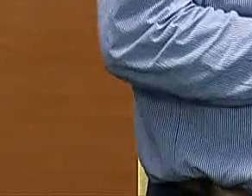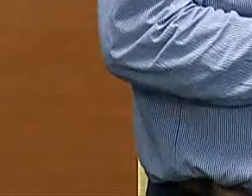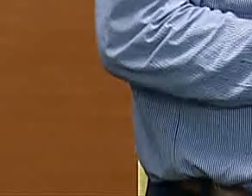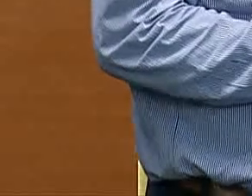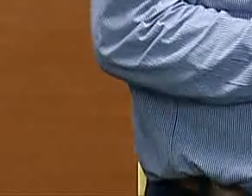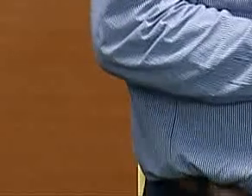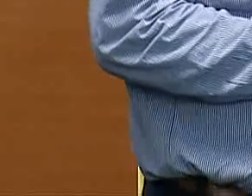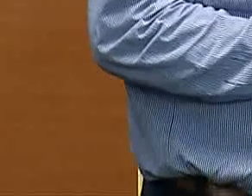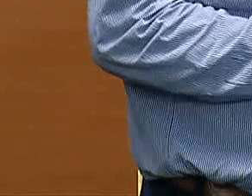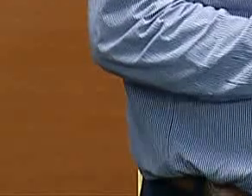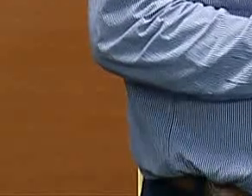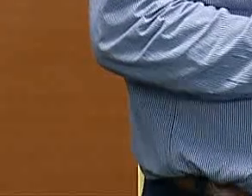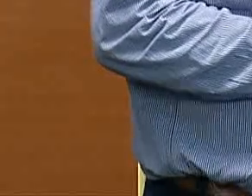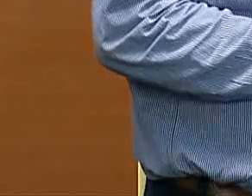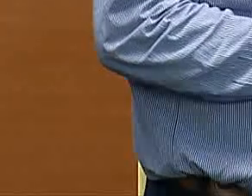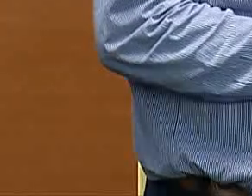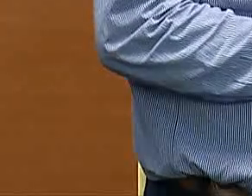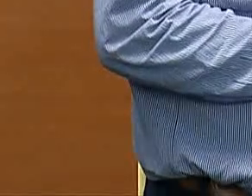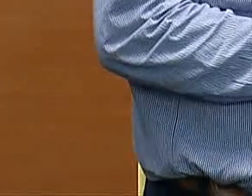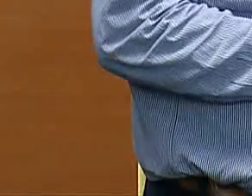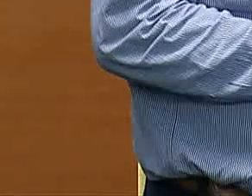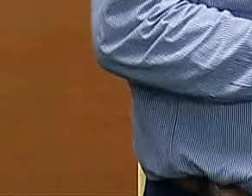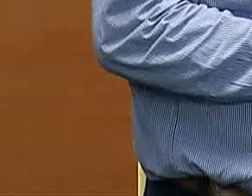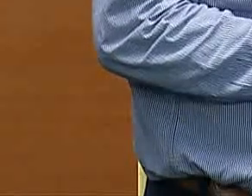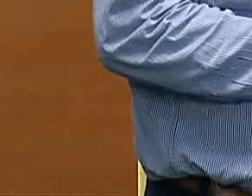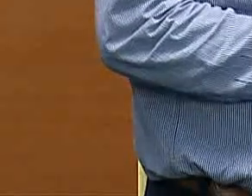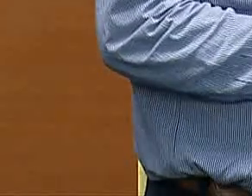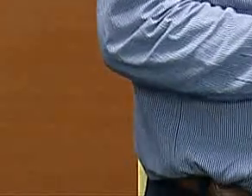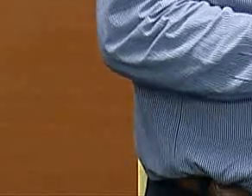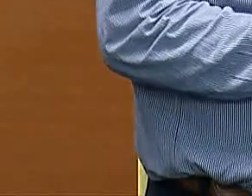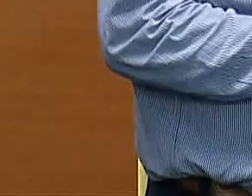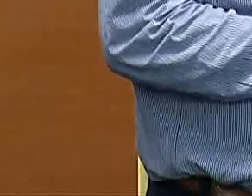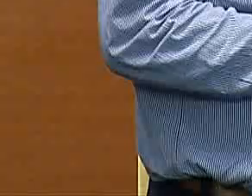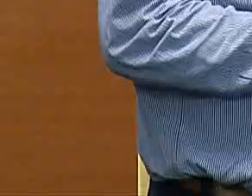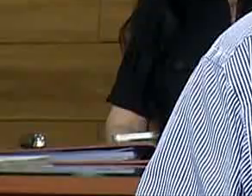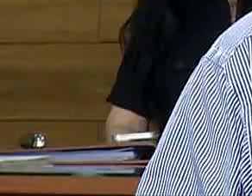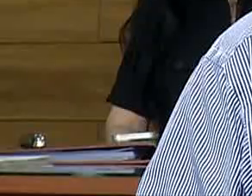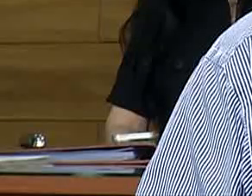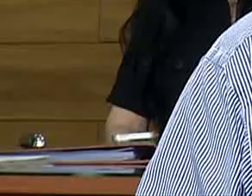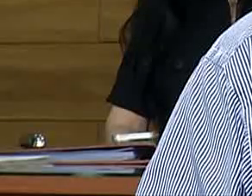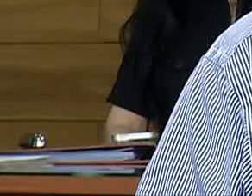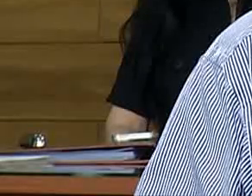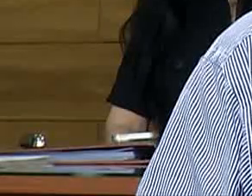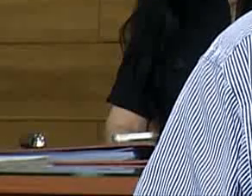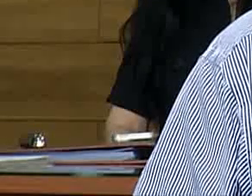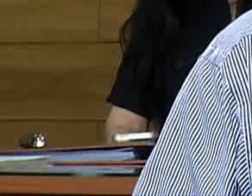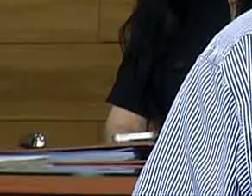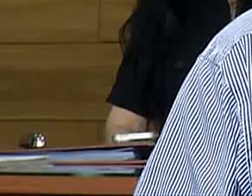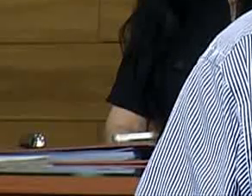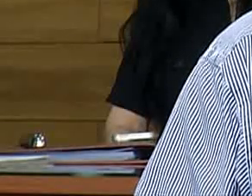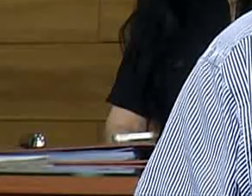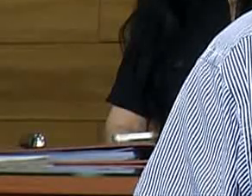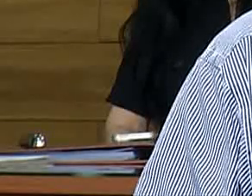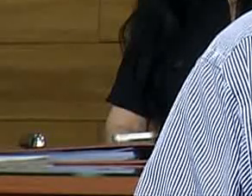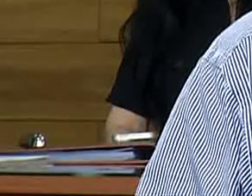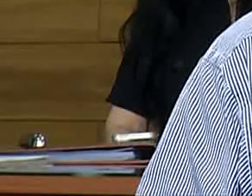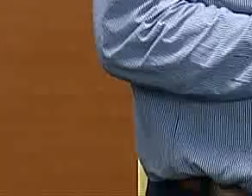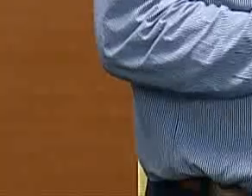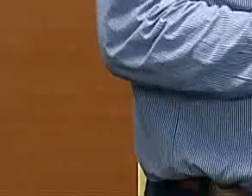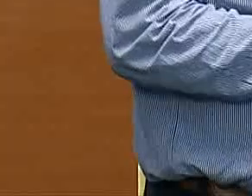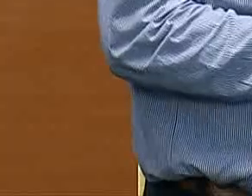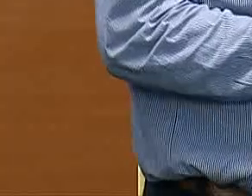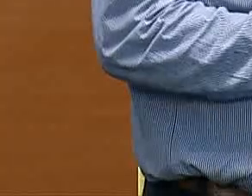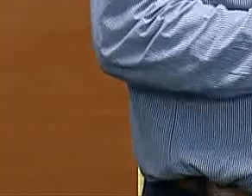quero aproveitar o ensejo. Você fez o aniversário dia 15 de outubro. Agora fez um mês, mas não tem problema. Você continua morando no